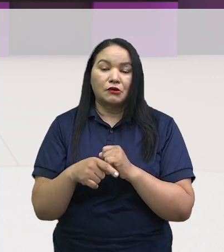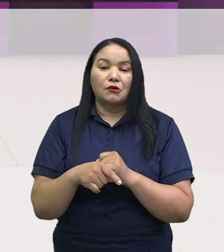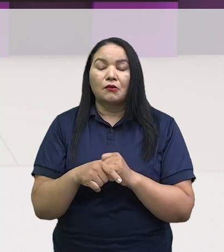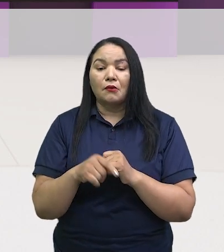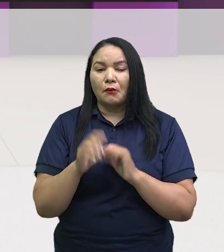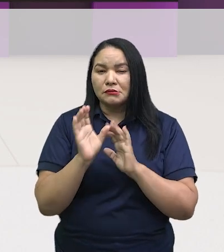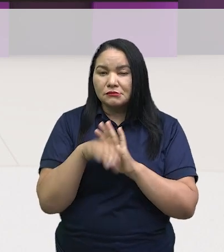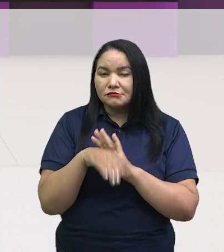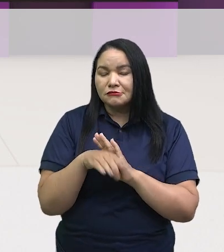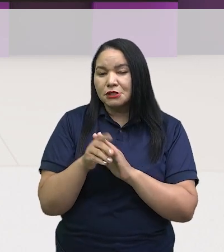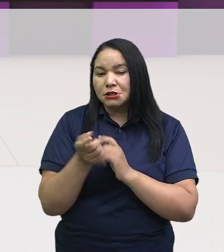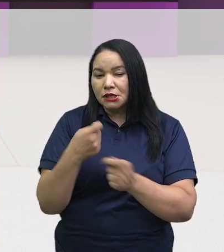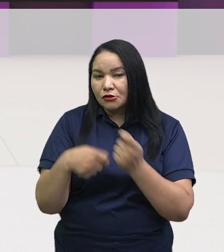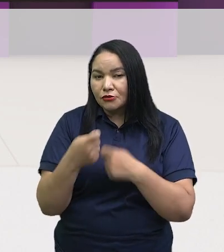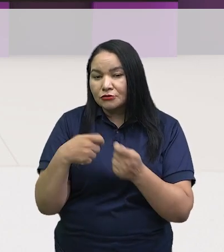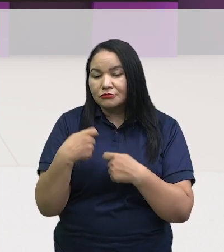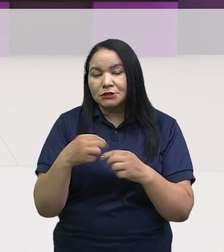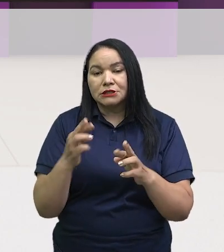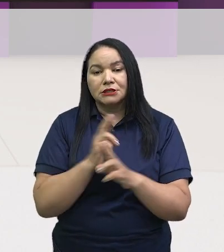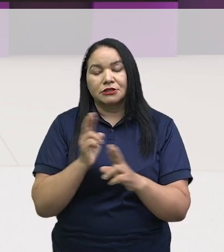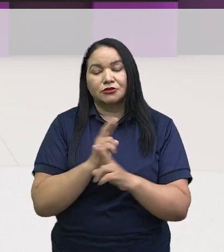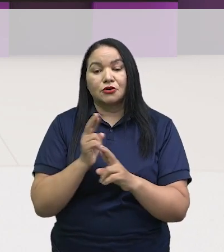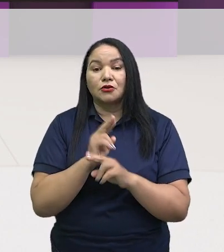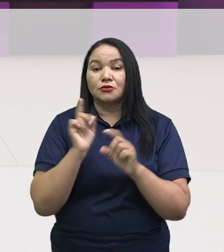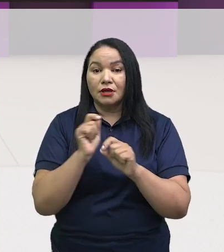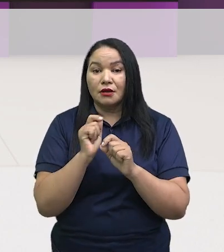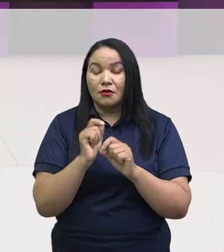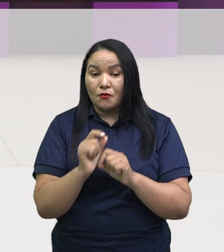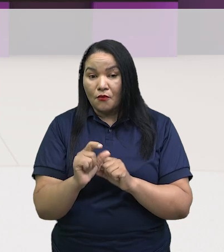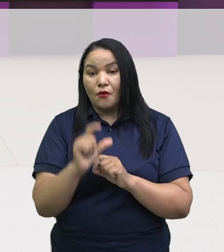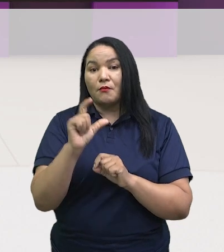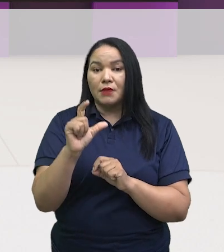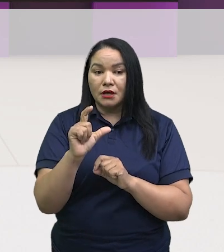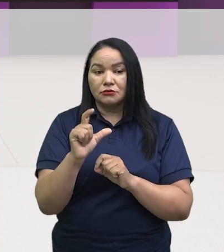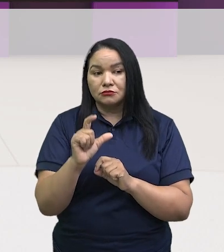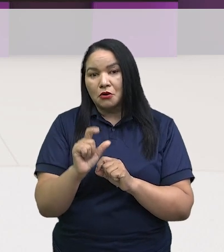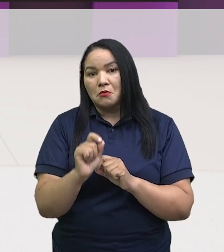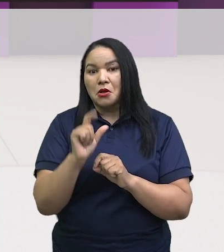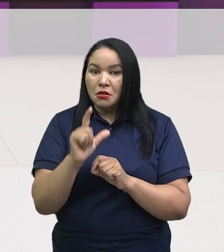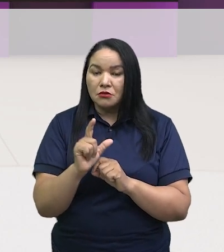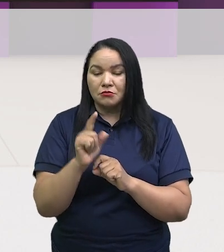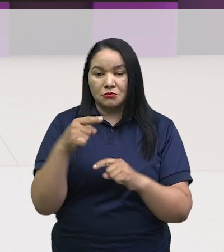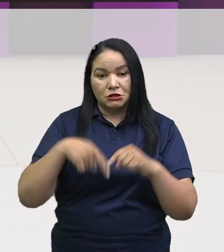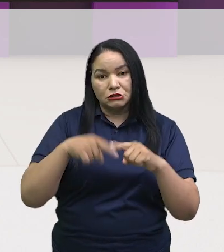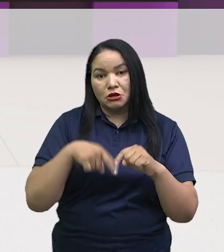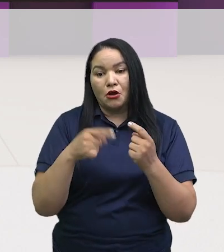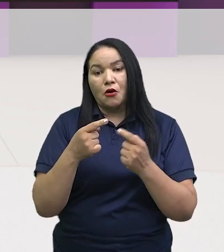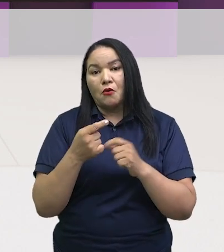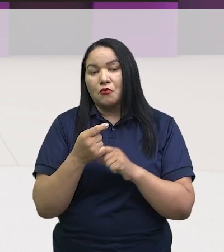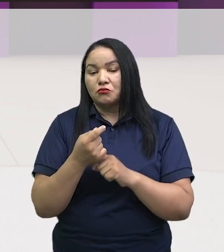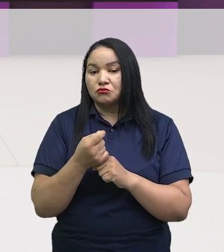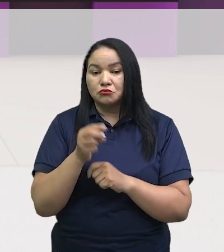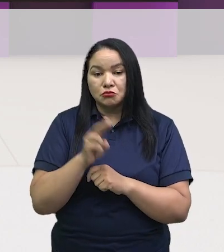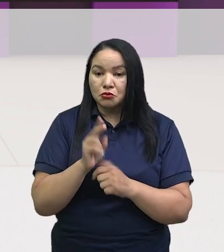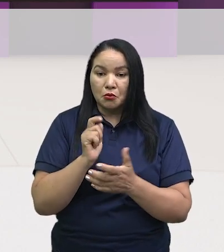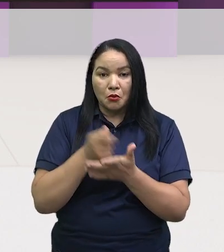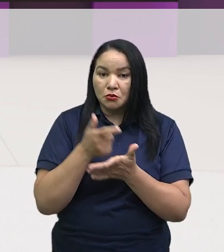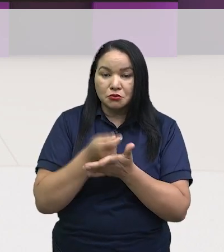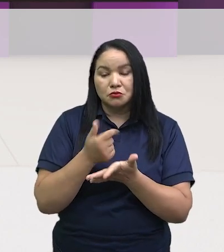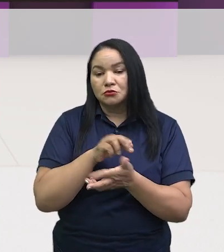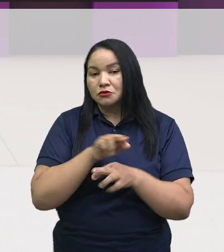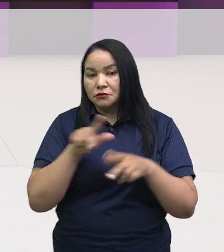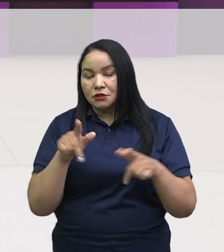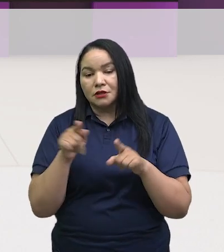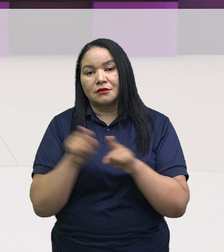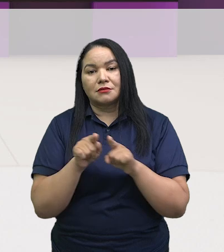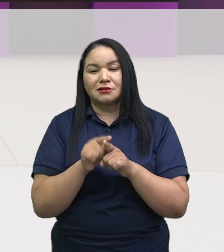conceito econômico aí que se relaciona com o aumento de tudo, aumento de bens, aumento de consumo, e que isto faz com que o